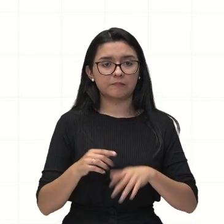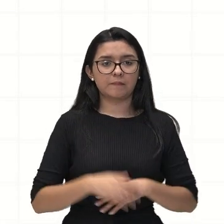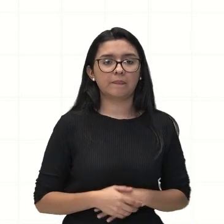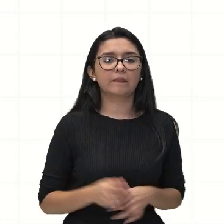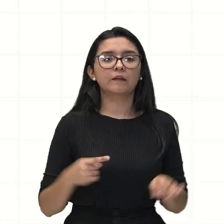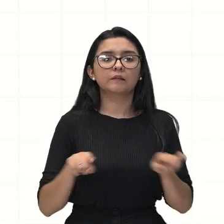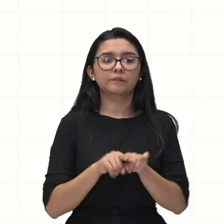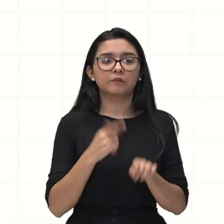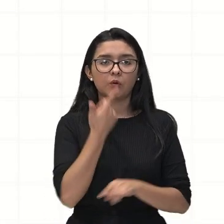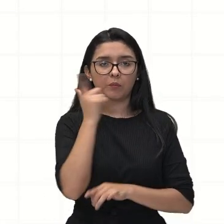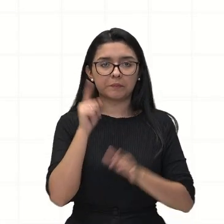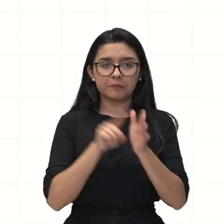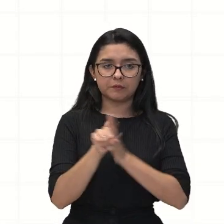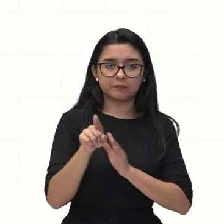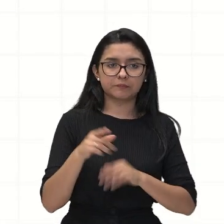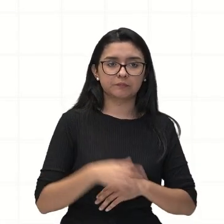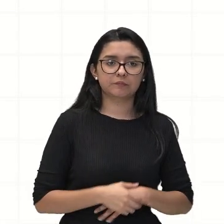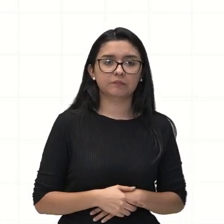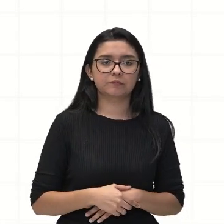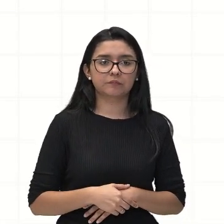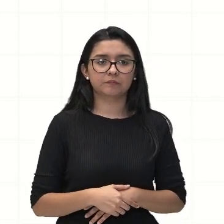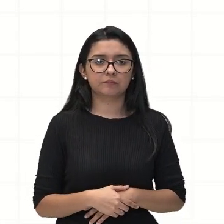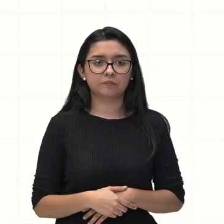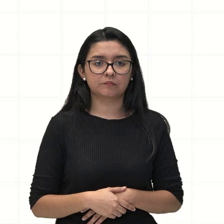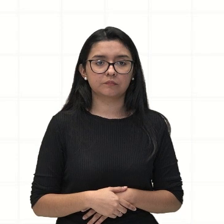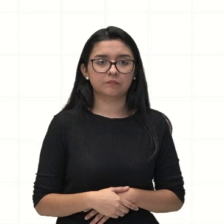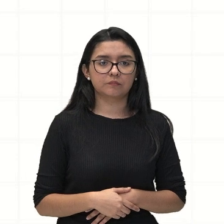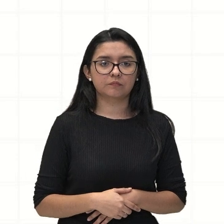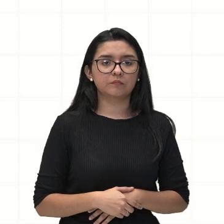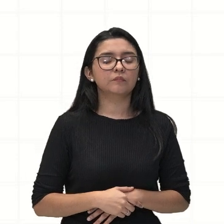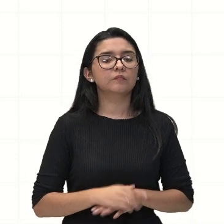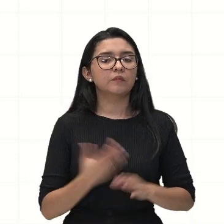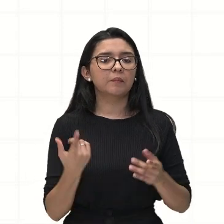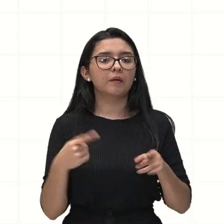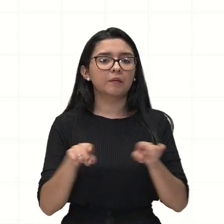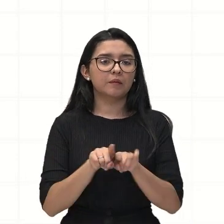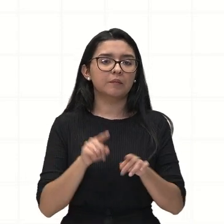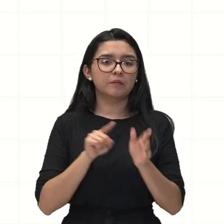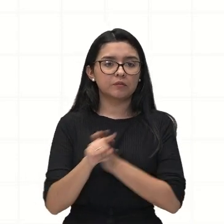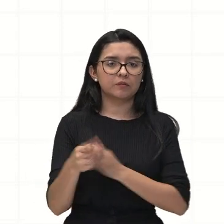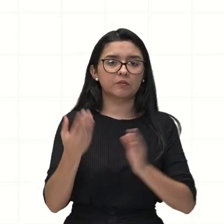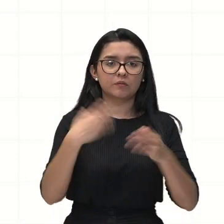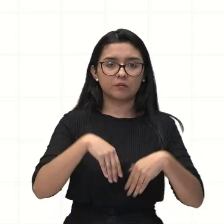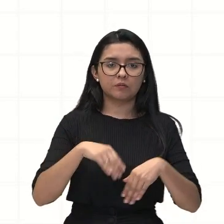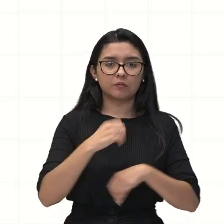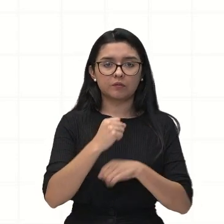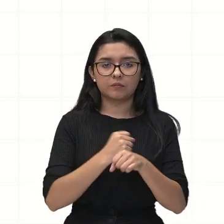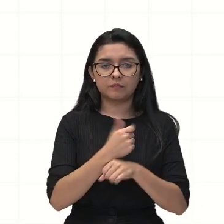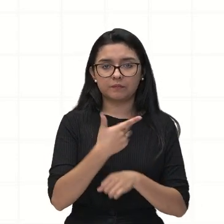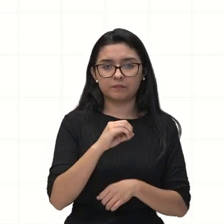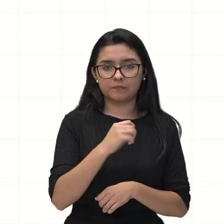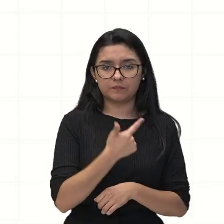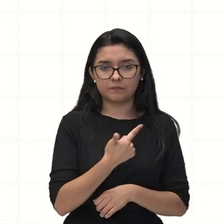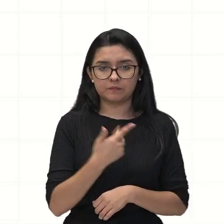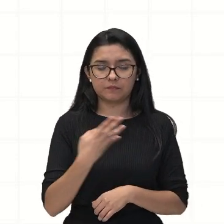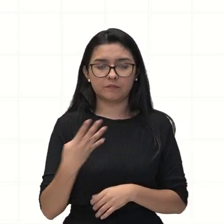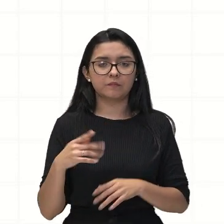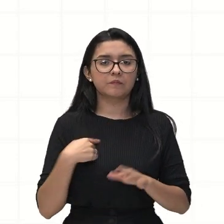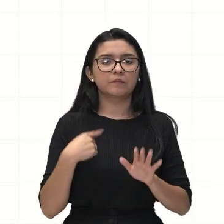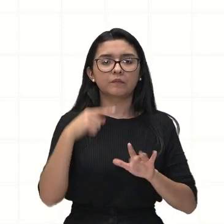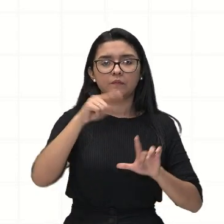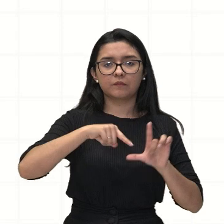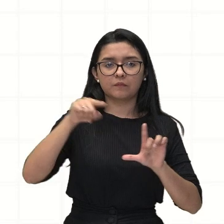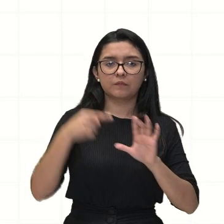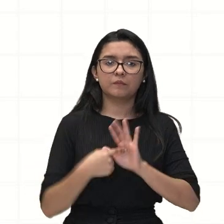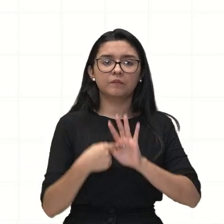Olha essa outra questão também do Fundeb. Gestão de concursos, né, de 2024, diz o seguinte, o gráfico a seguir apresenta o número de produtos vendidos